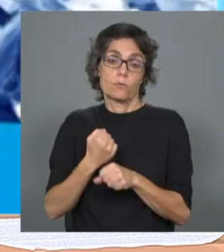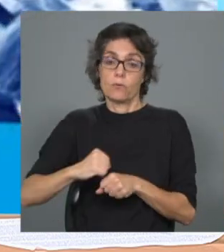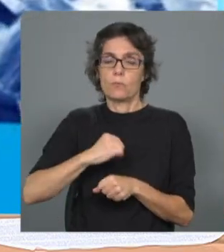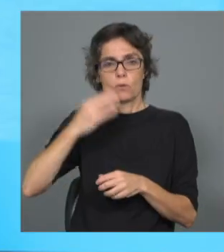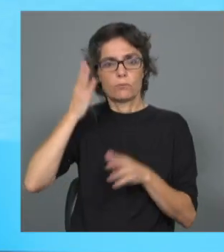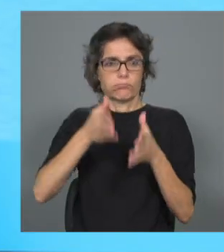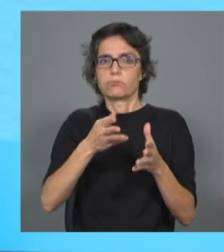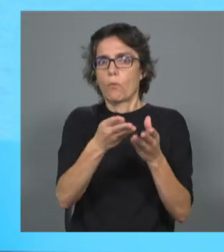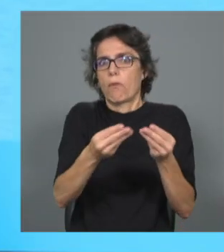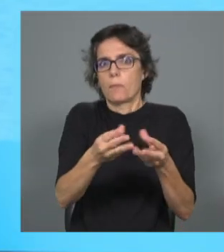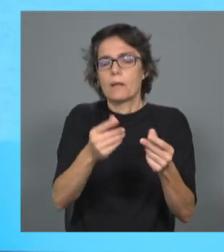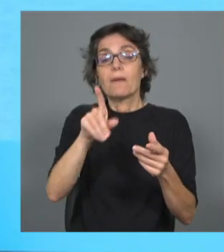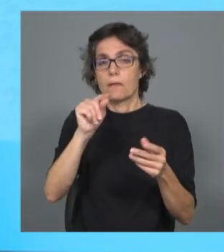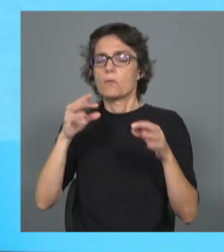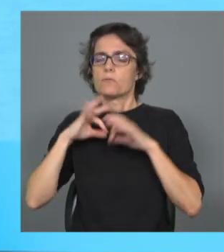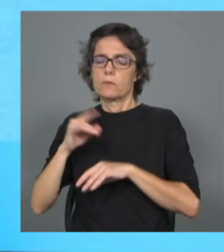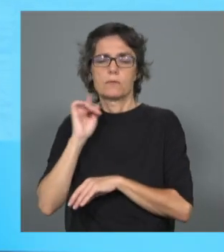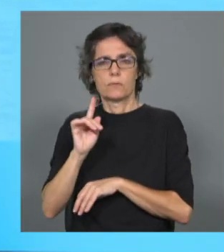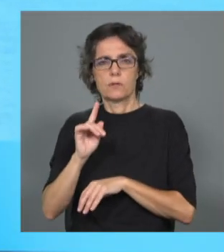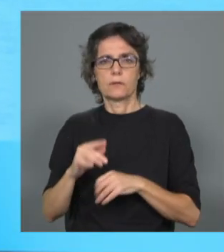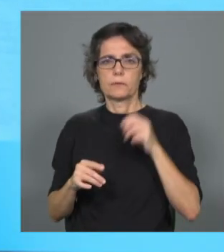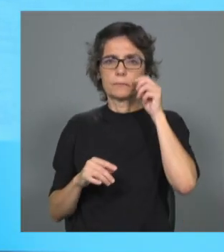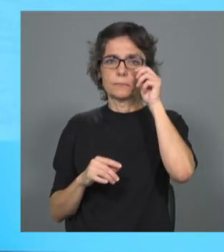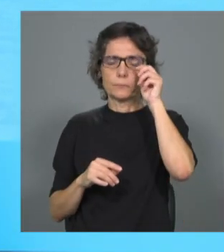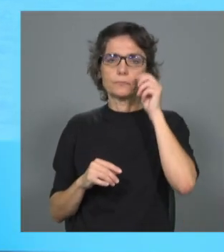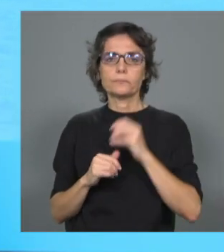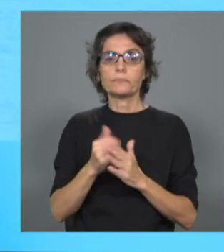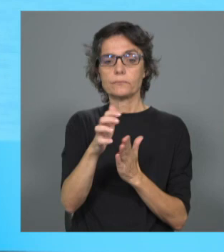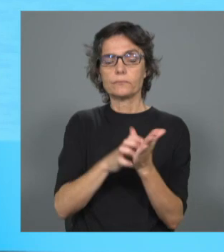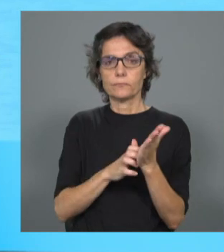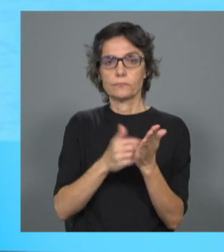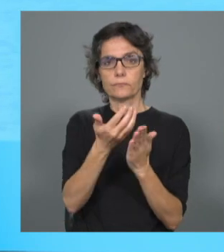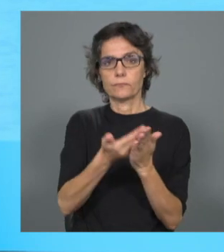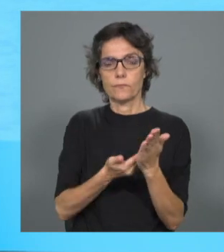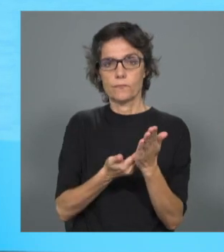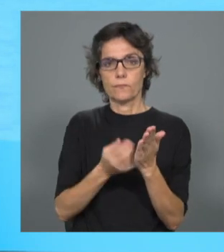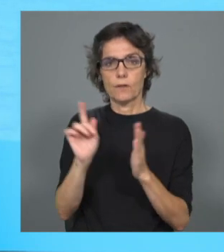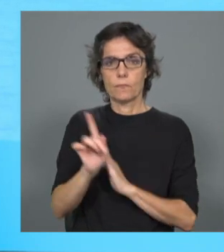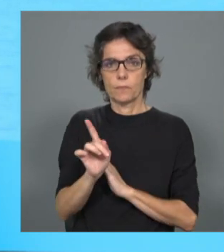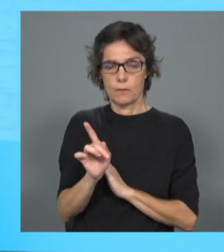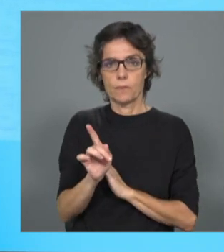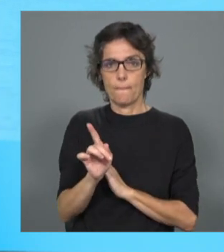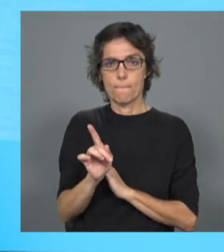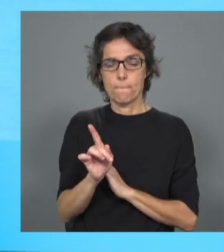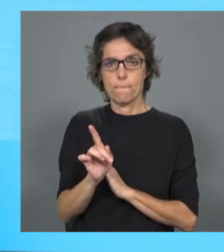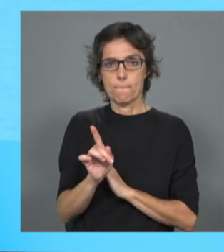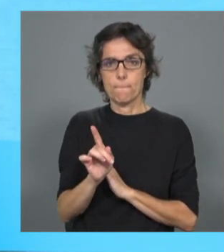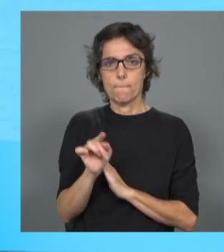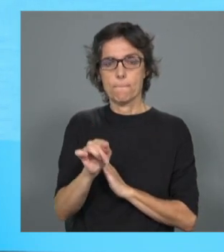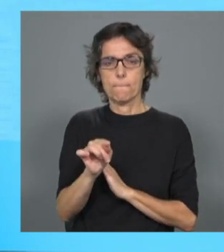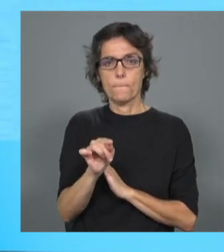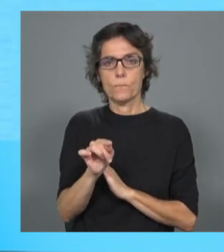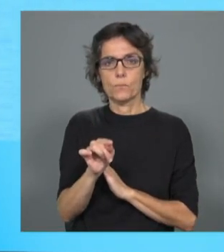Vamos avançar então à primeira leitura do livro de Ben Sira, que nos